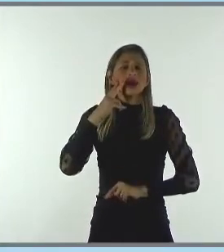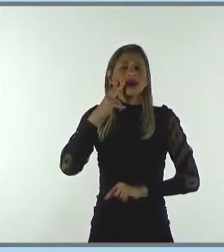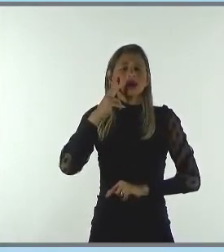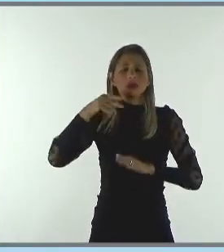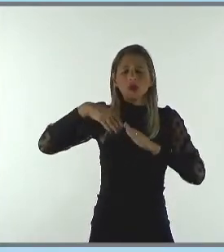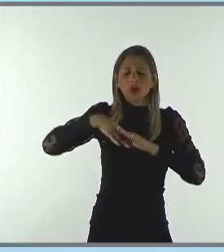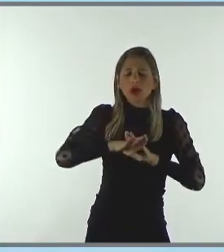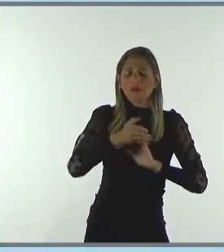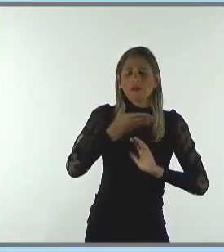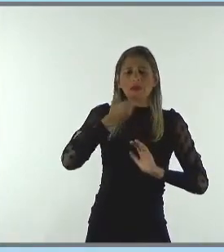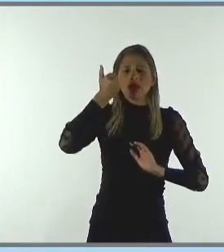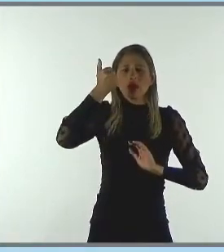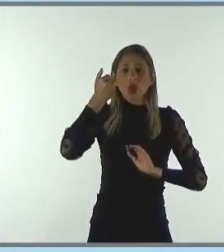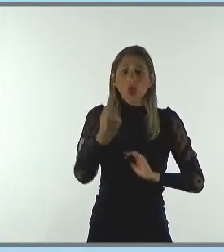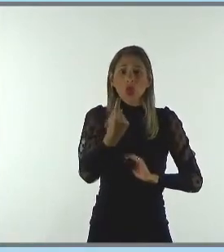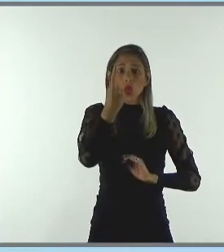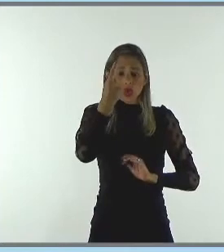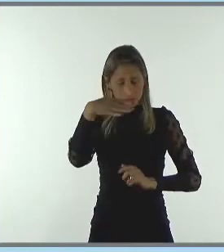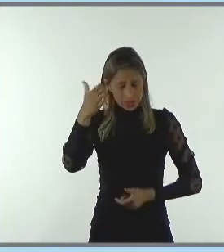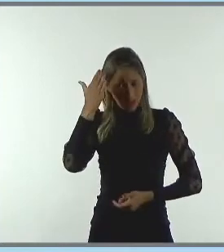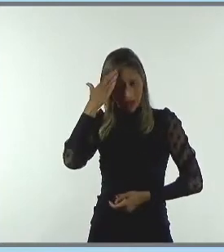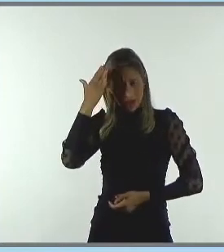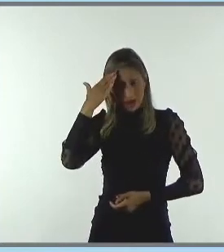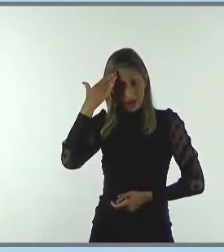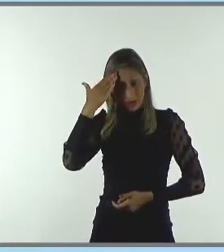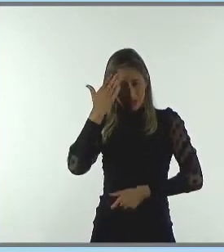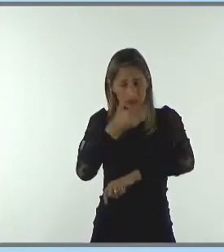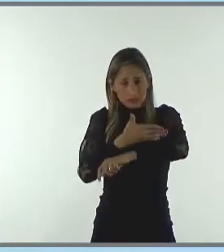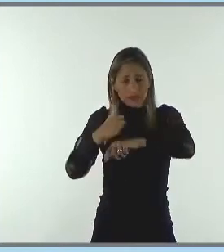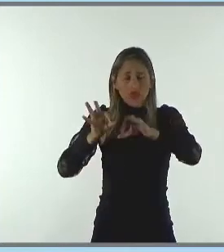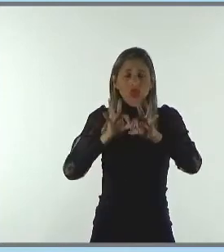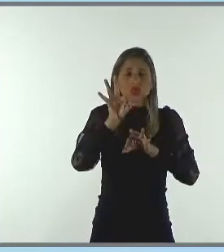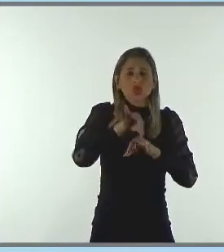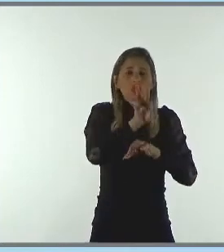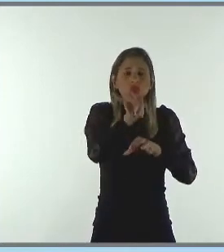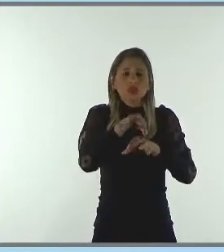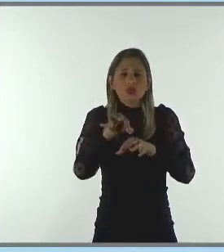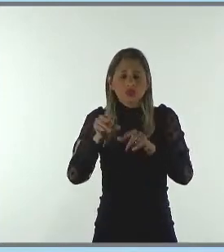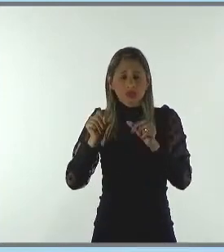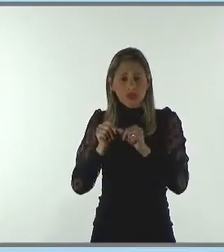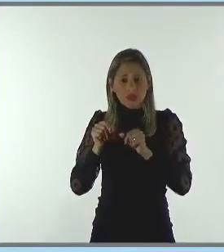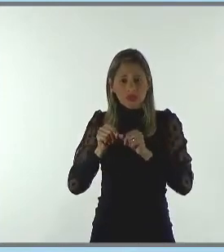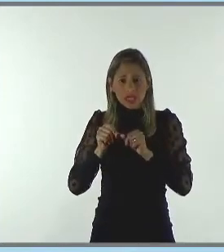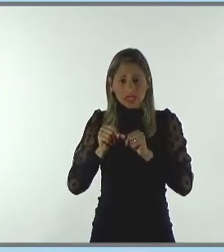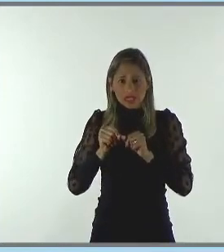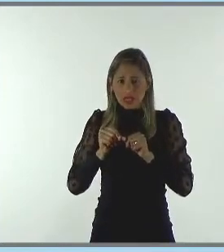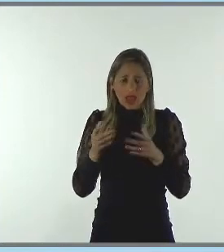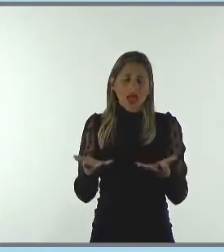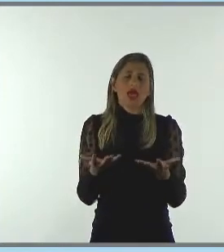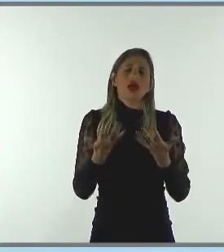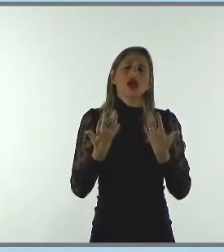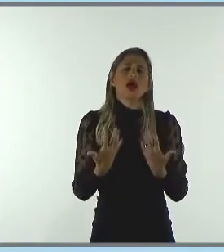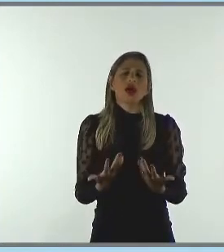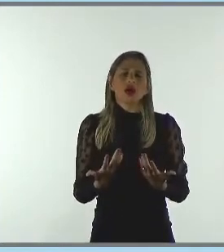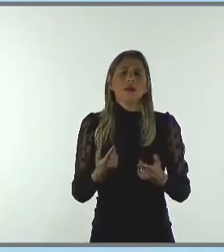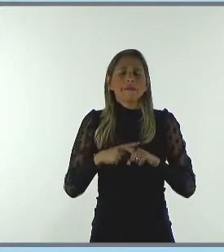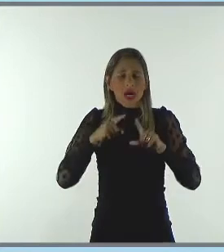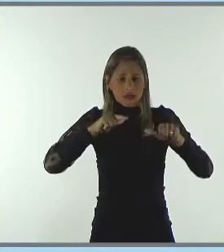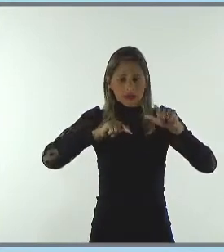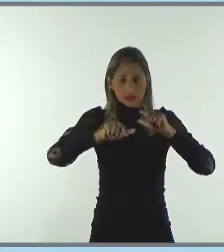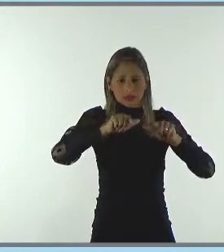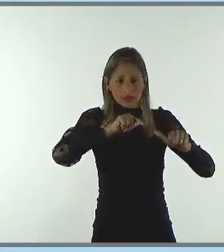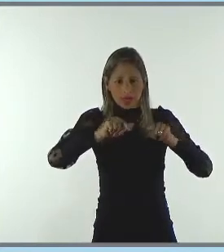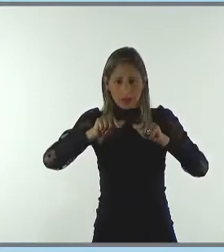gavetas. Únicos reconhecem quem os costura. Fazê-los não é leve, mas trabalho em